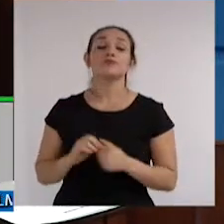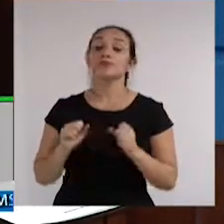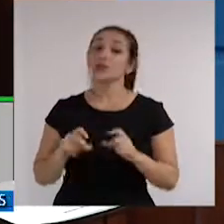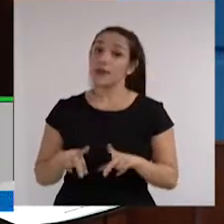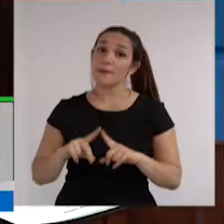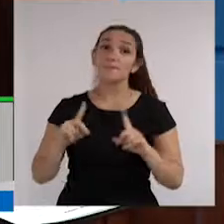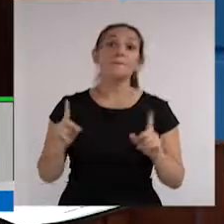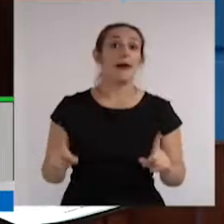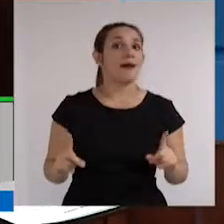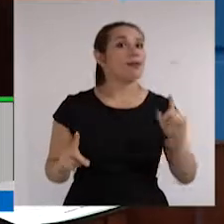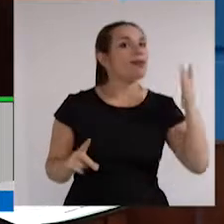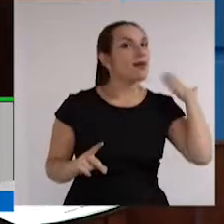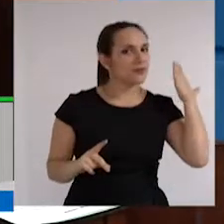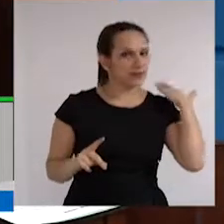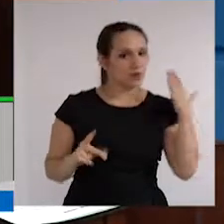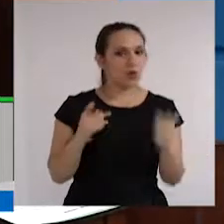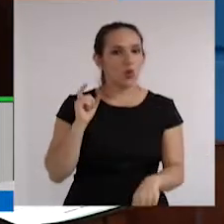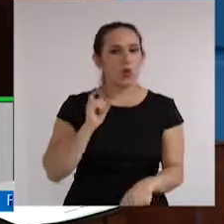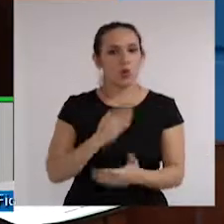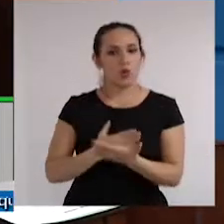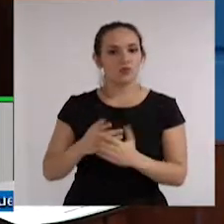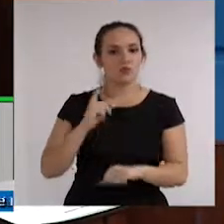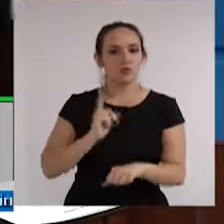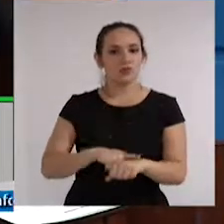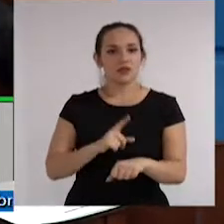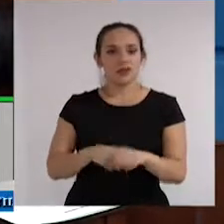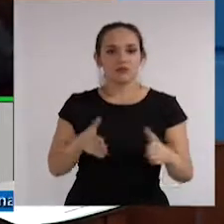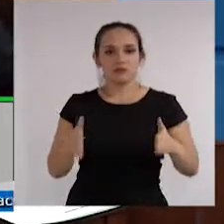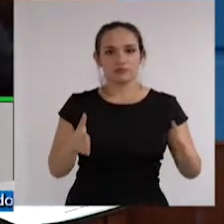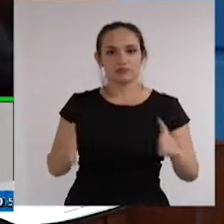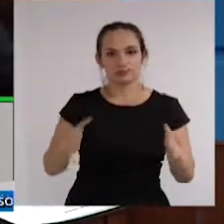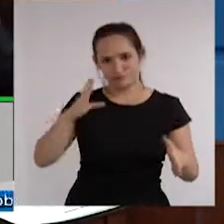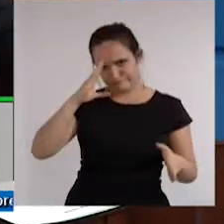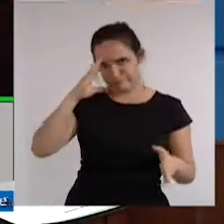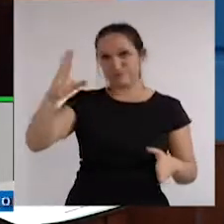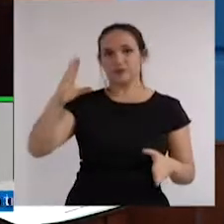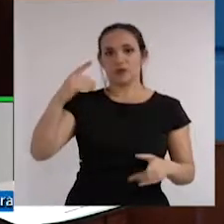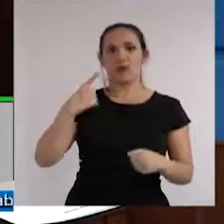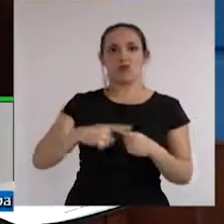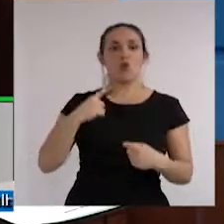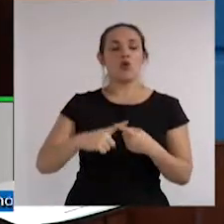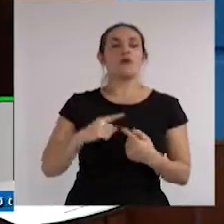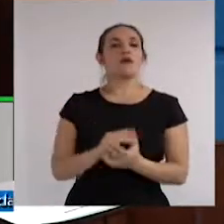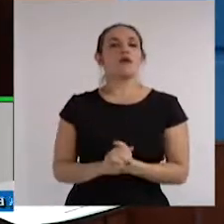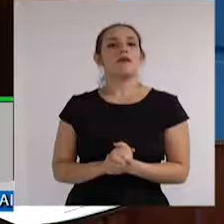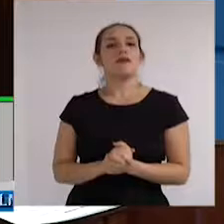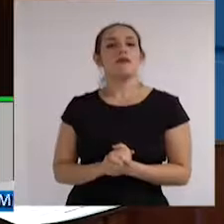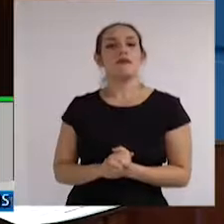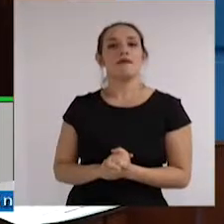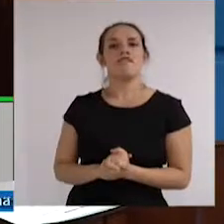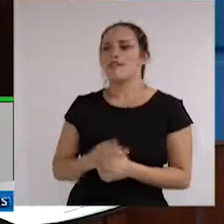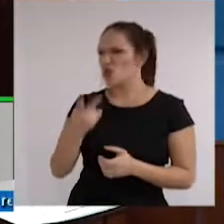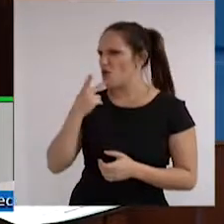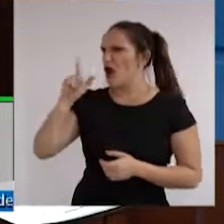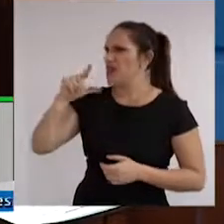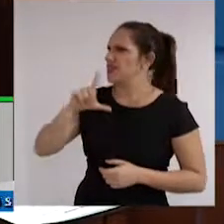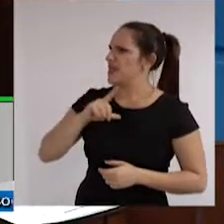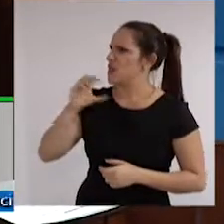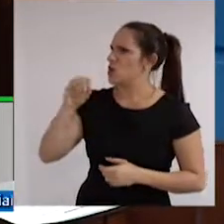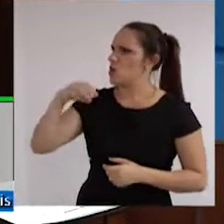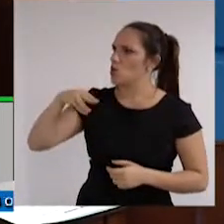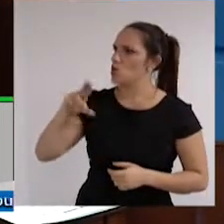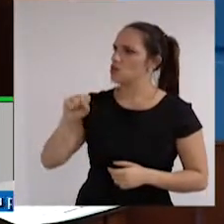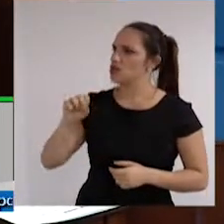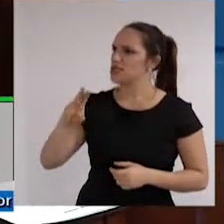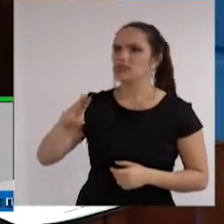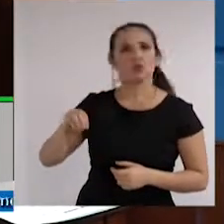se implantou porque tinha que combater os terroristas, os comunistas. É claro que tinha partido clandestino naquela época